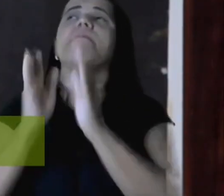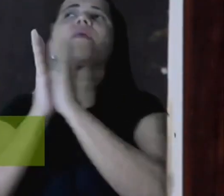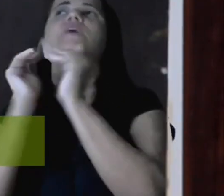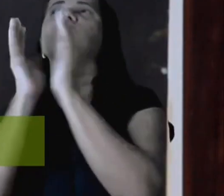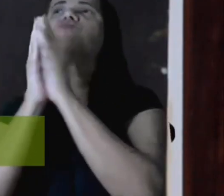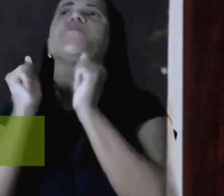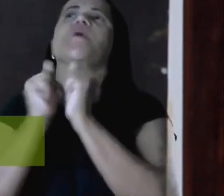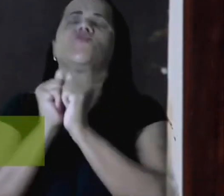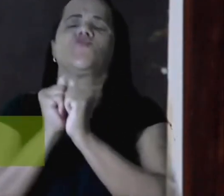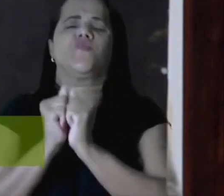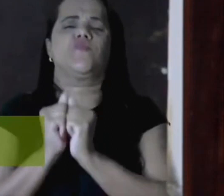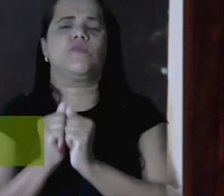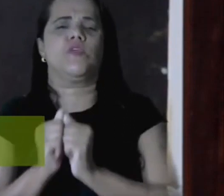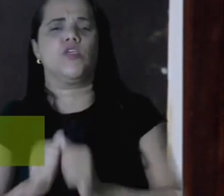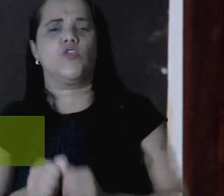respondida e a